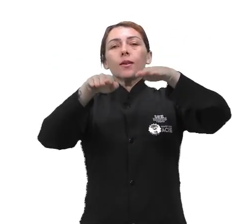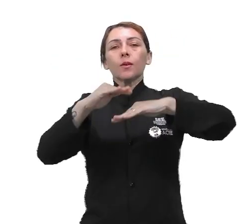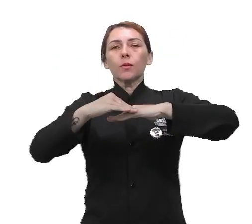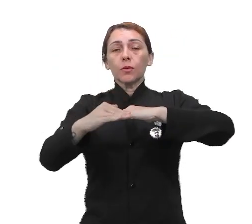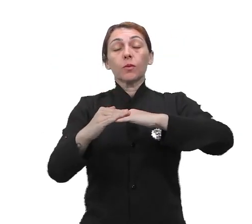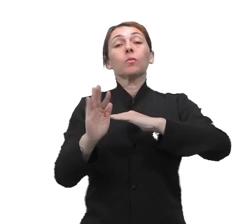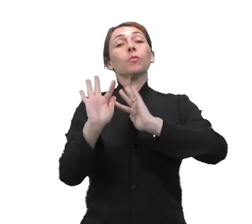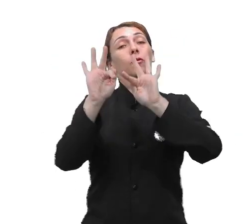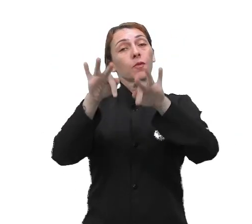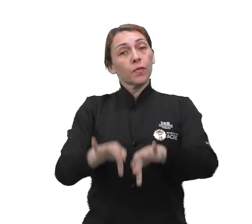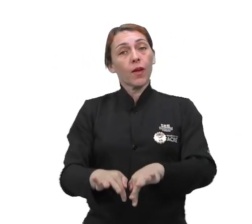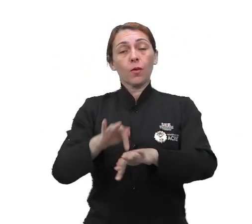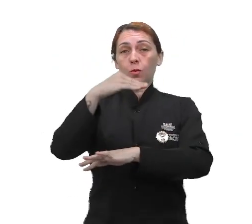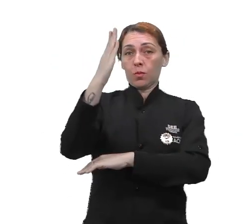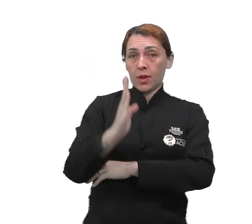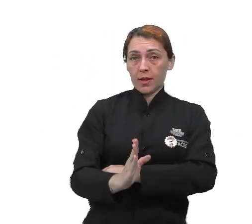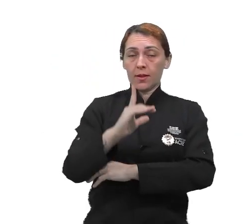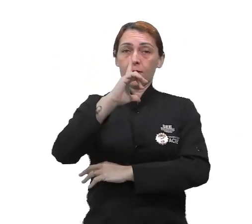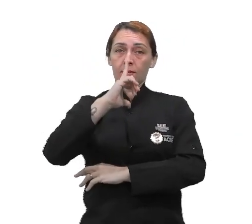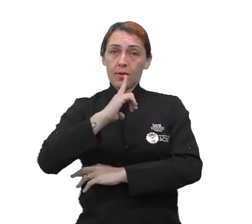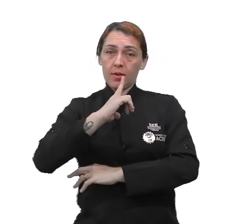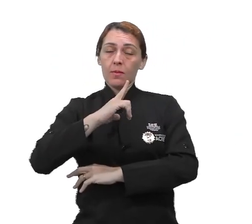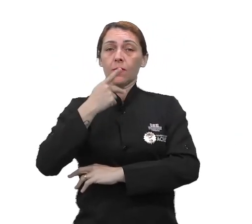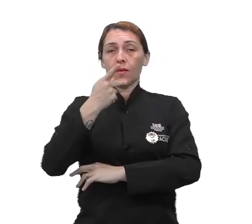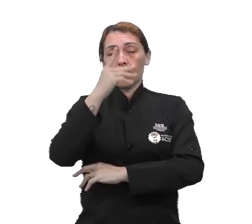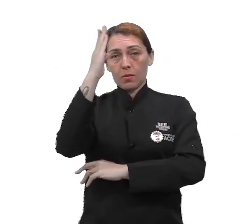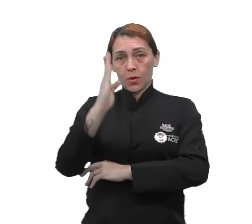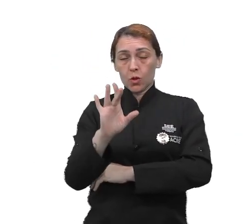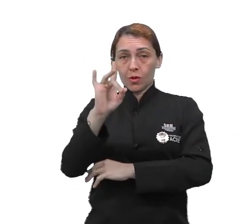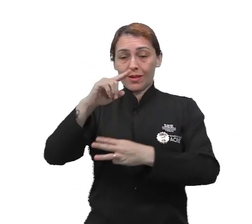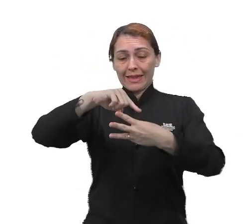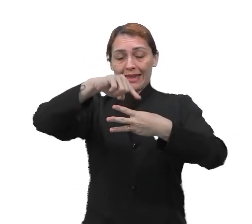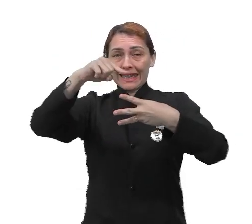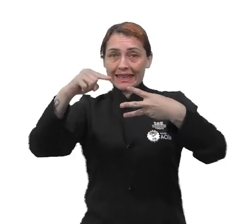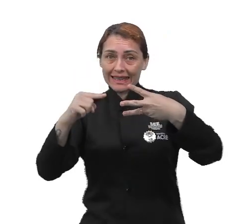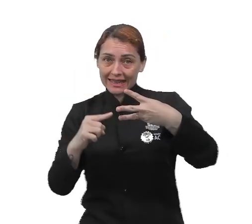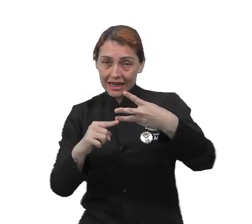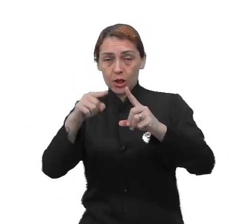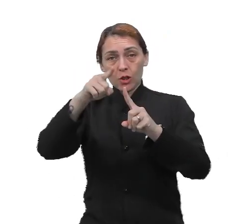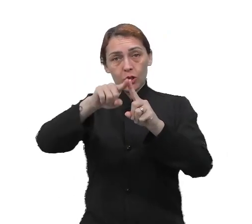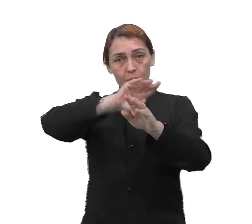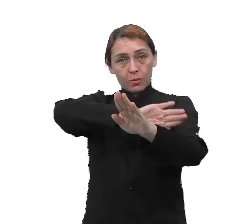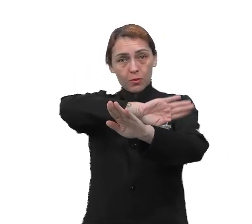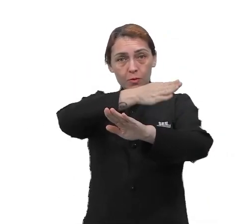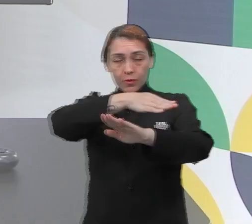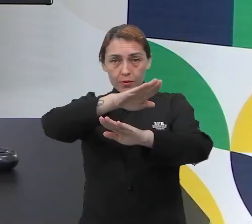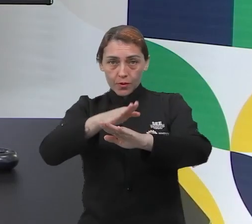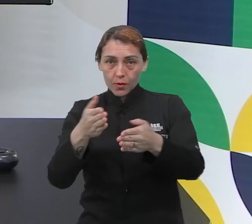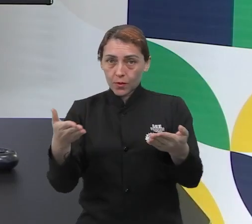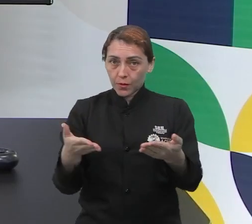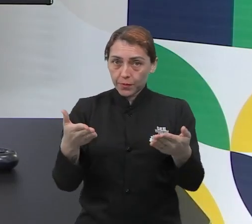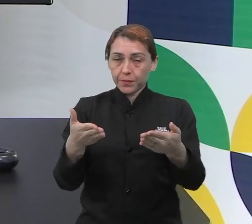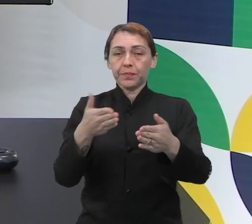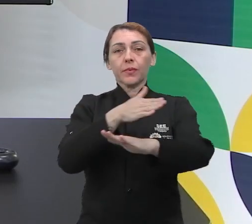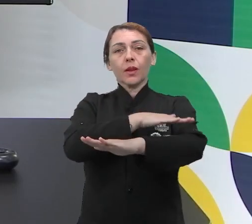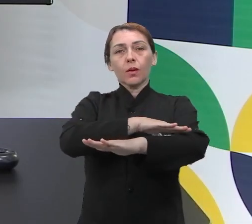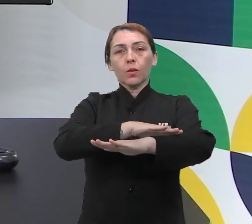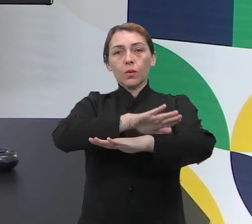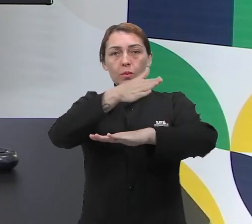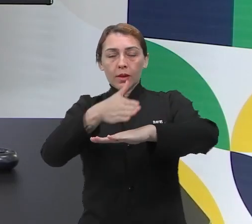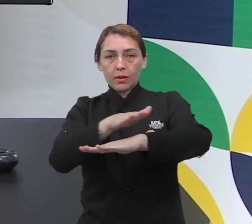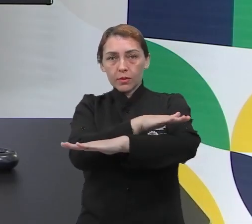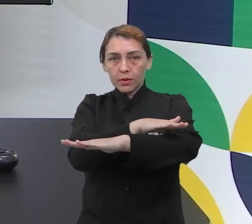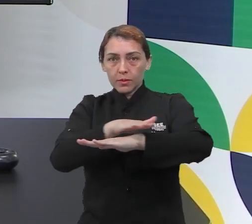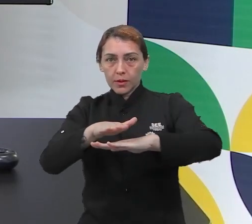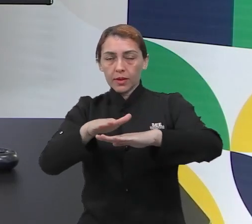No Brasil, falando do Brasil, nós temos apenas 3 formas de relevo, né, na atualidade, que são os planaltos, as